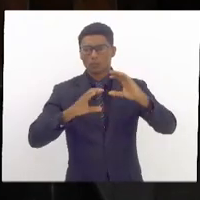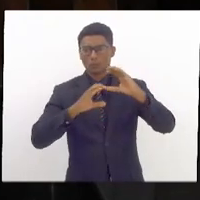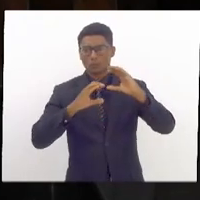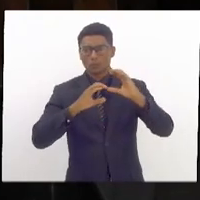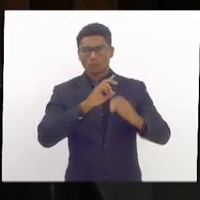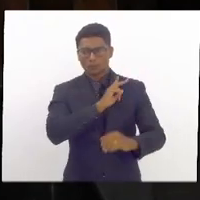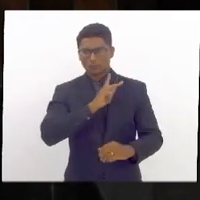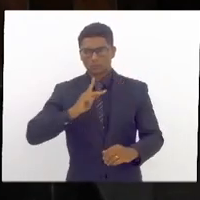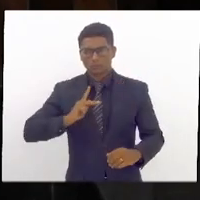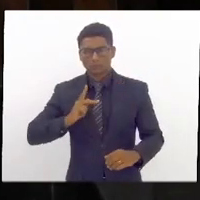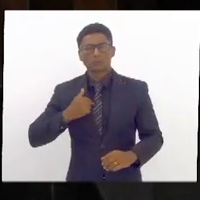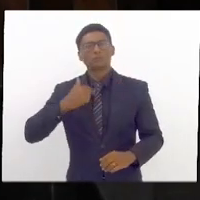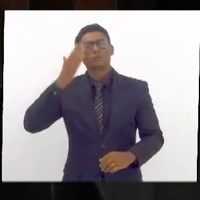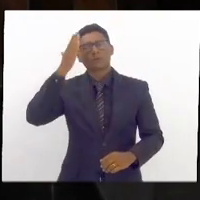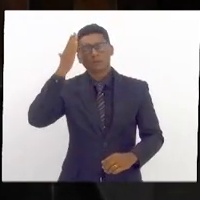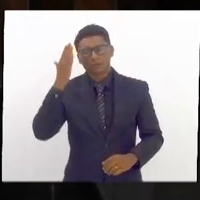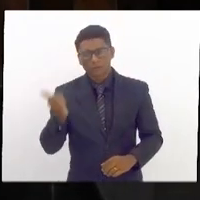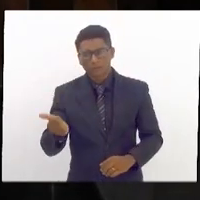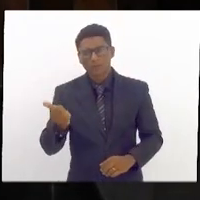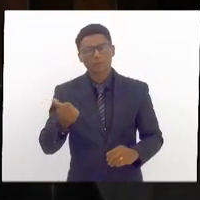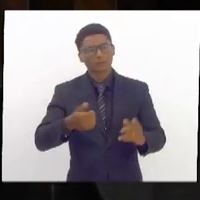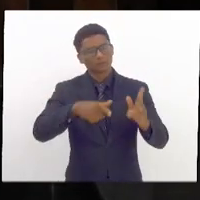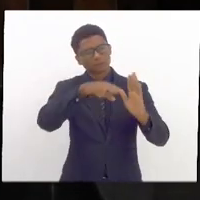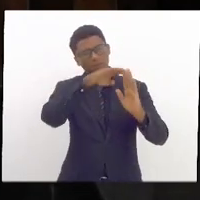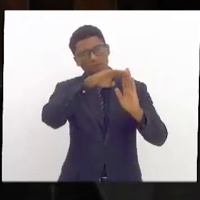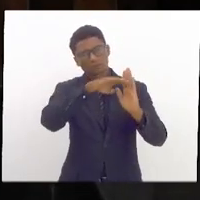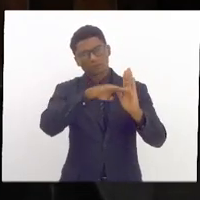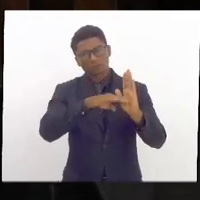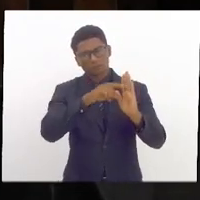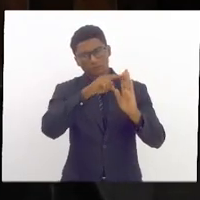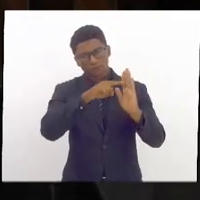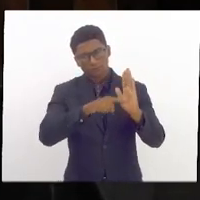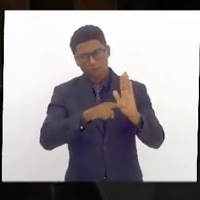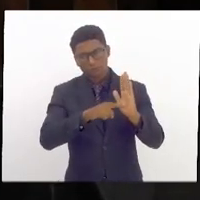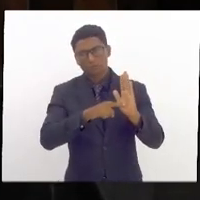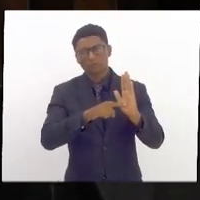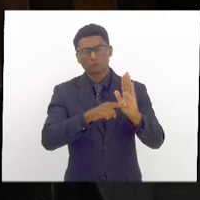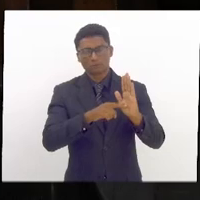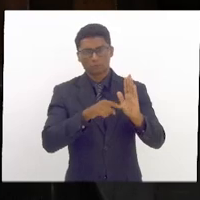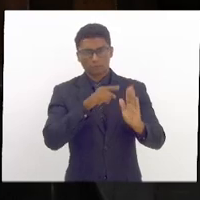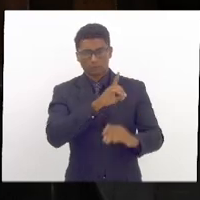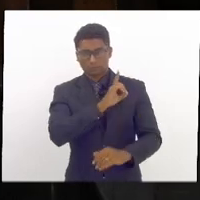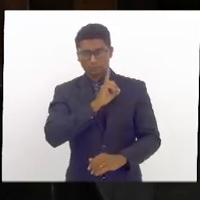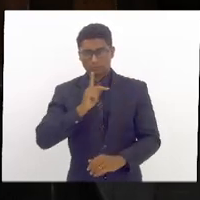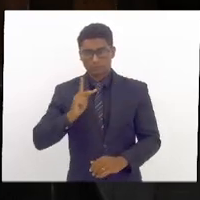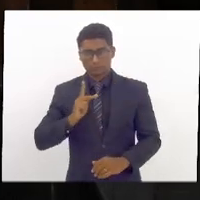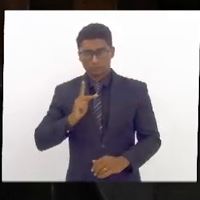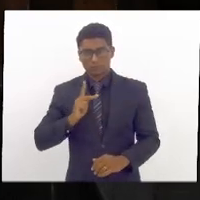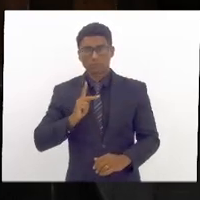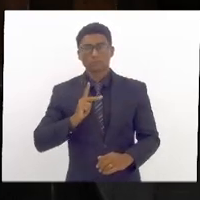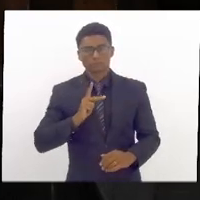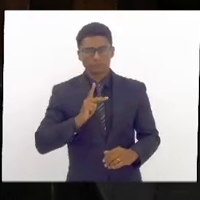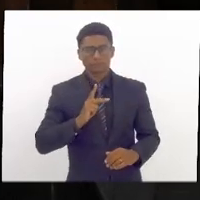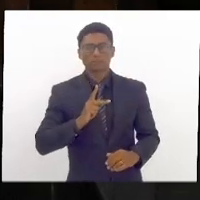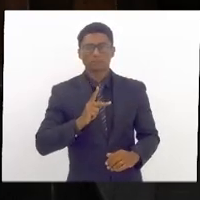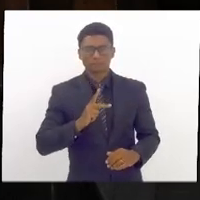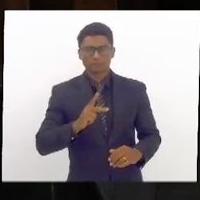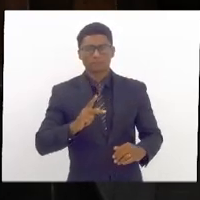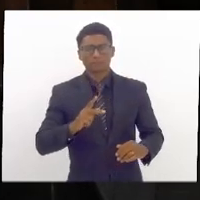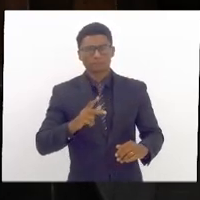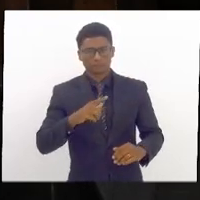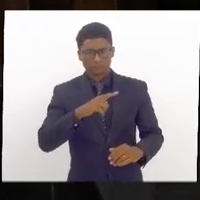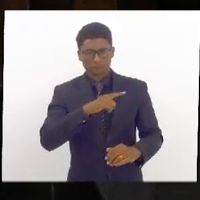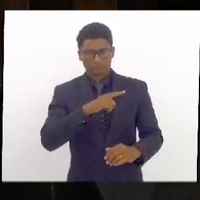Pública. Sei que o que a normativa que envolve a Defensoria Pública é até mais abrangente do que simplesmente